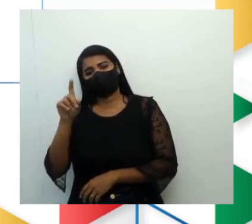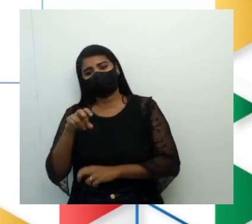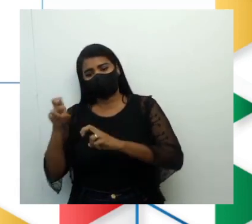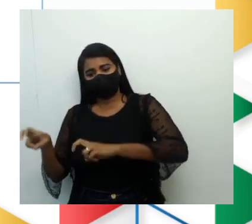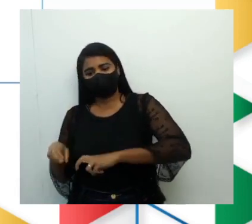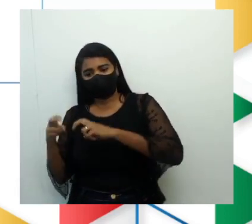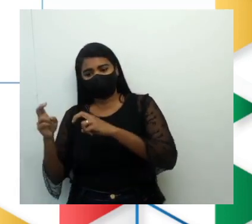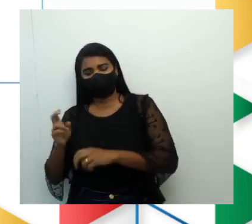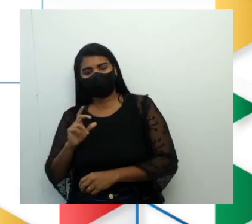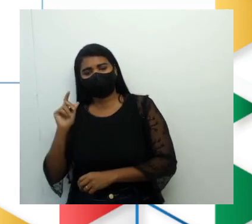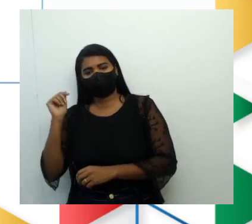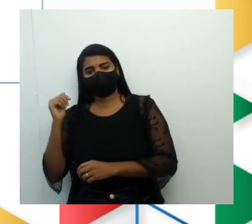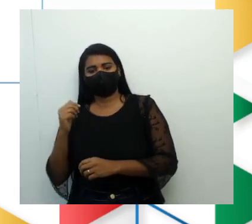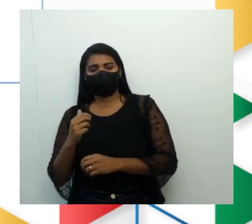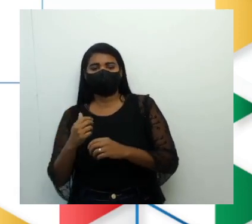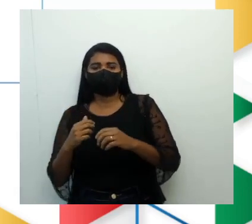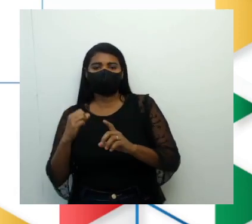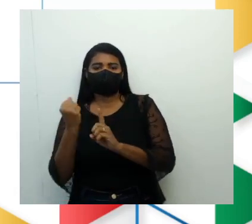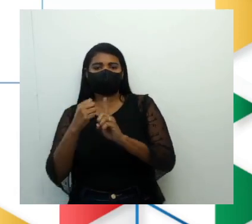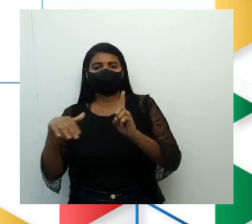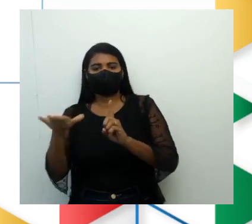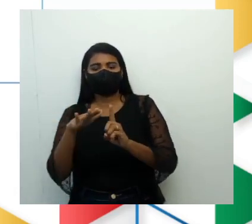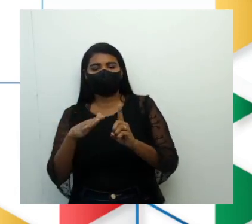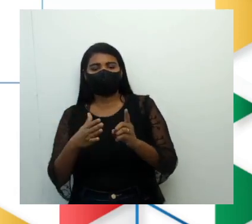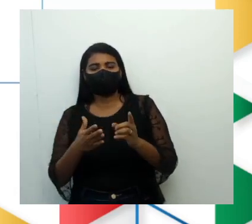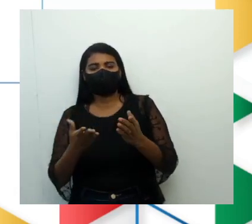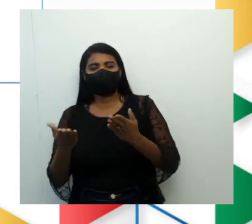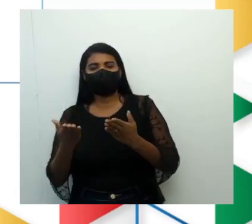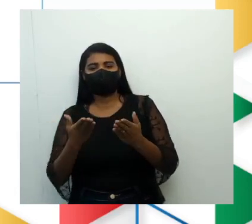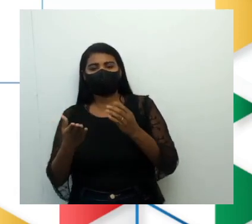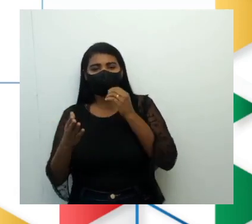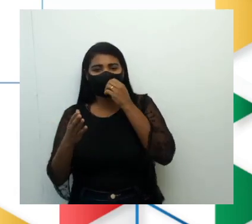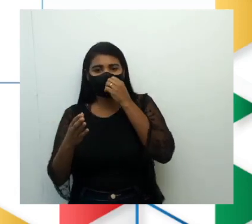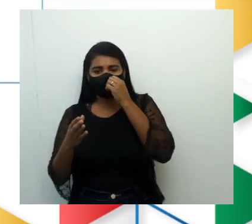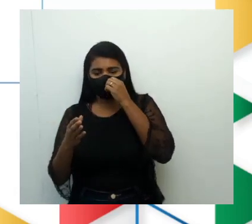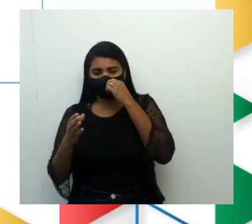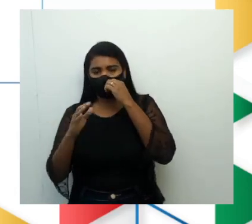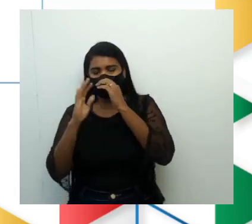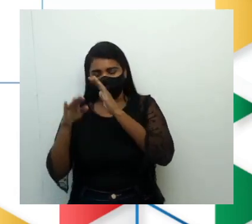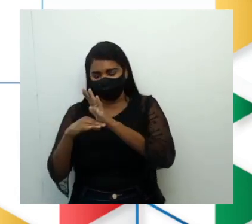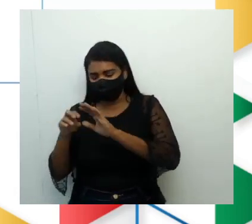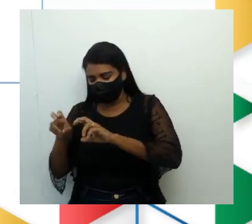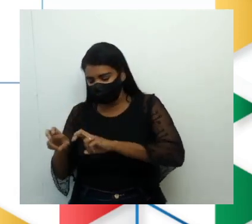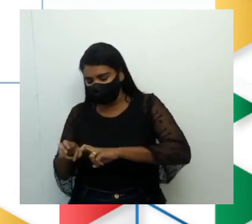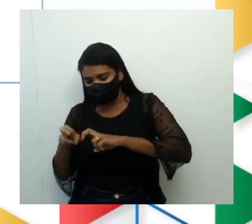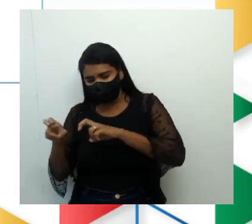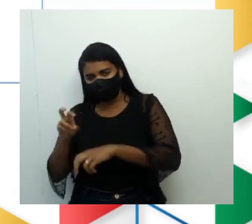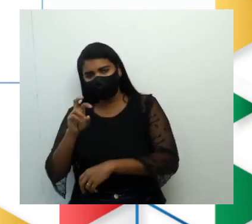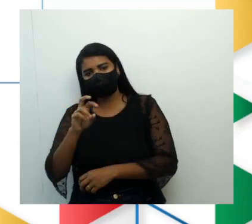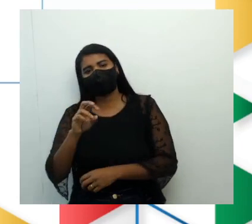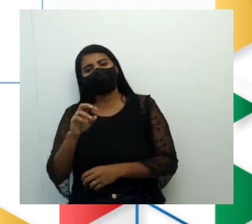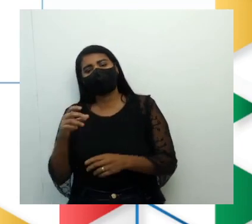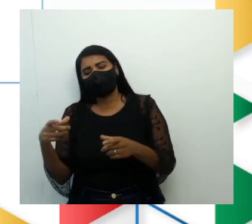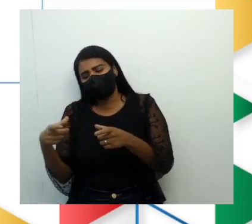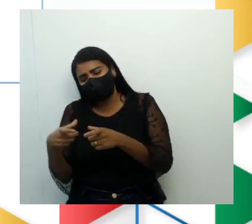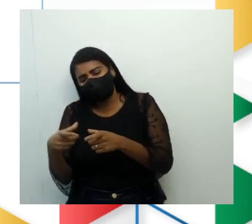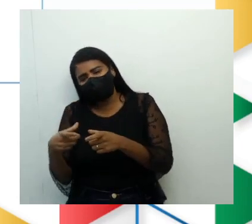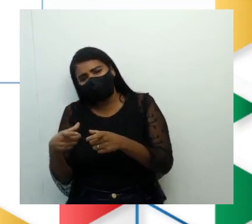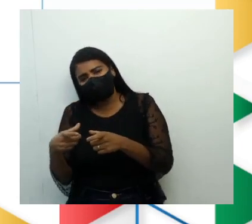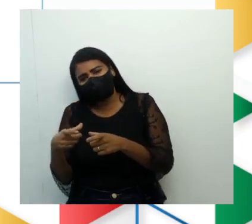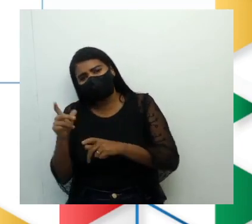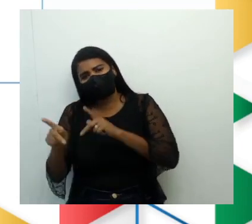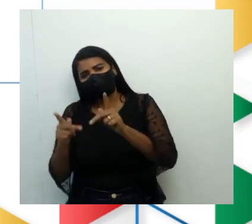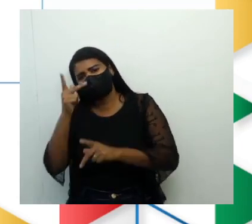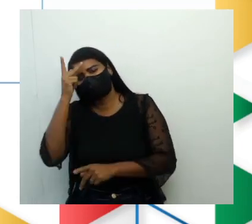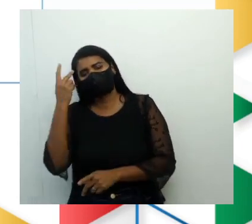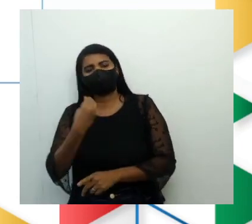fazendeiros, tá bom? A sociedade era basicamente rural, era totalmente ruralista. Poucas pessoas viviam nos